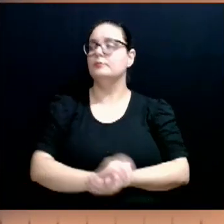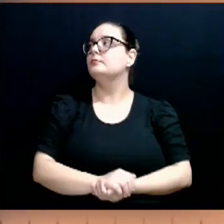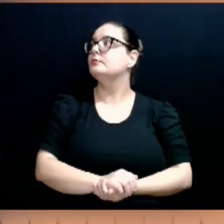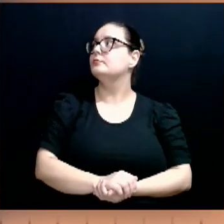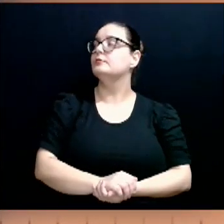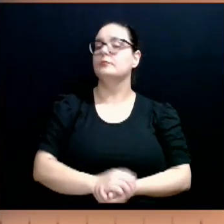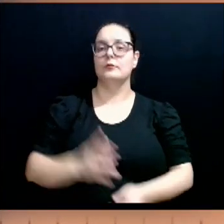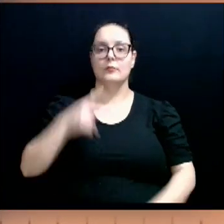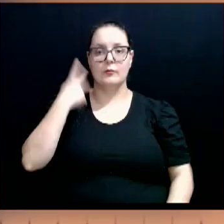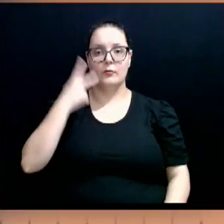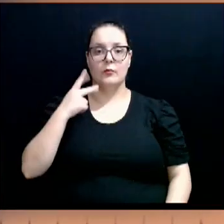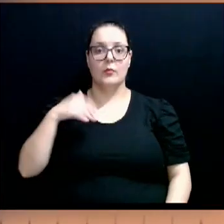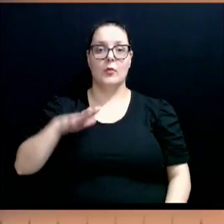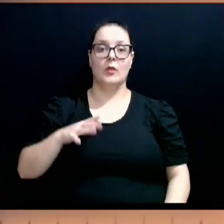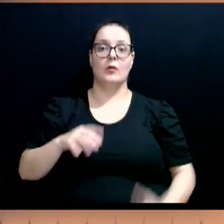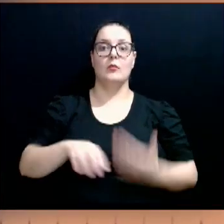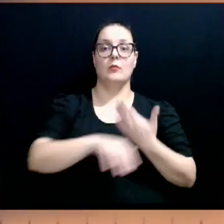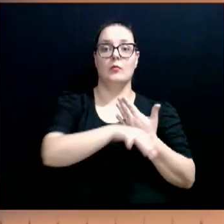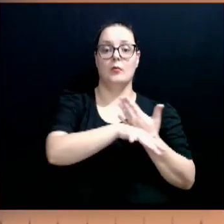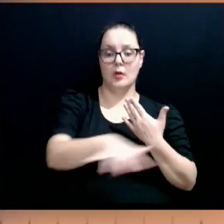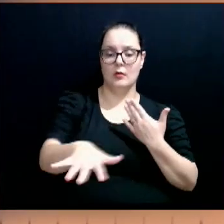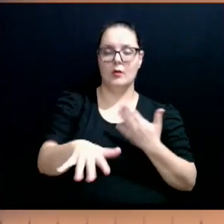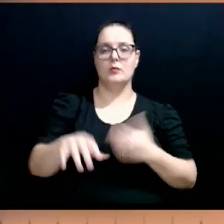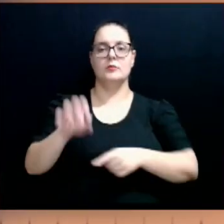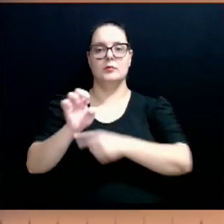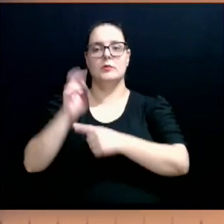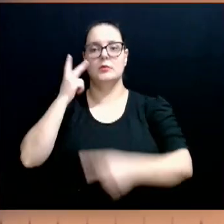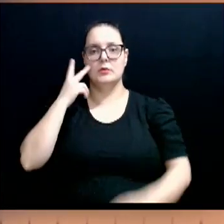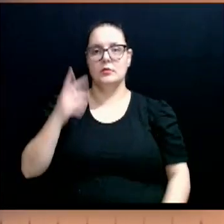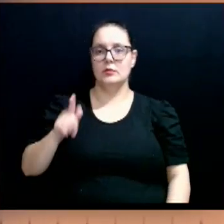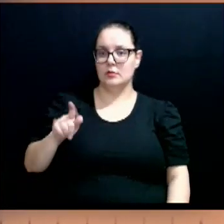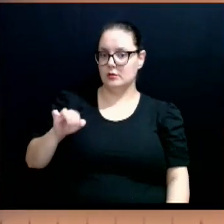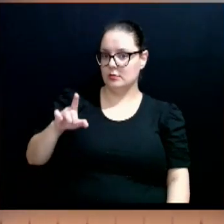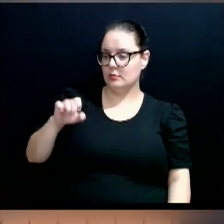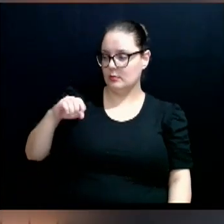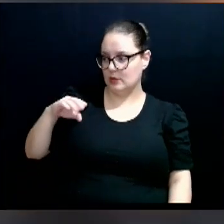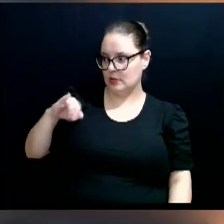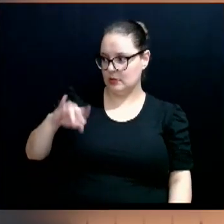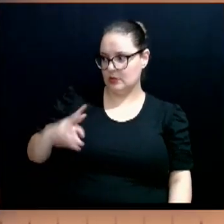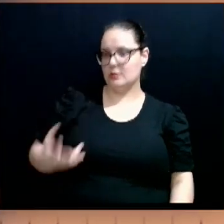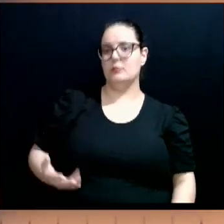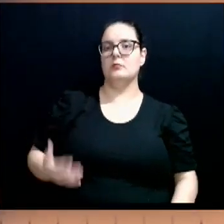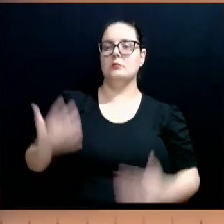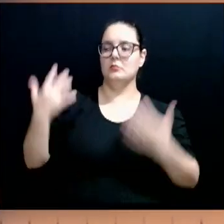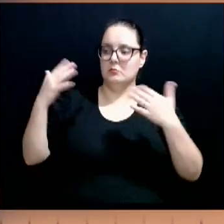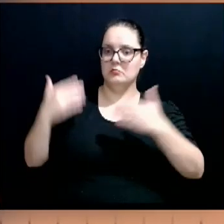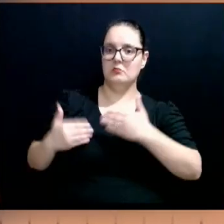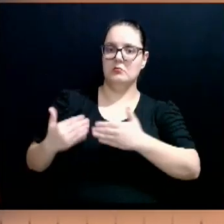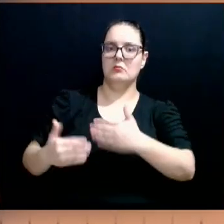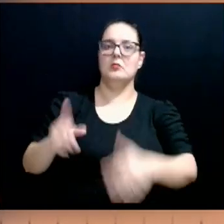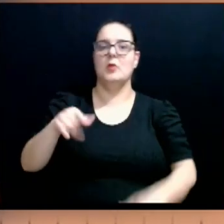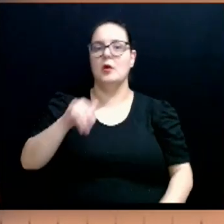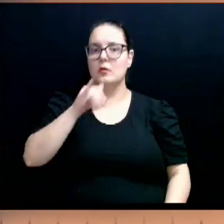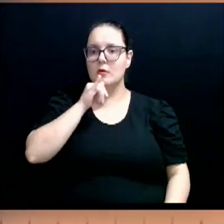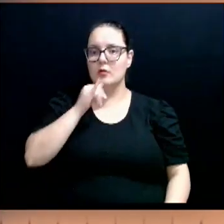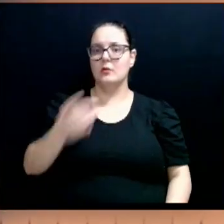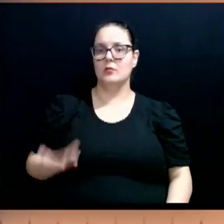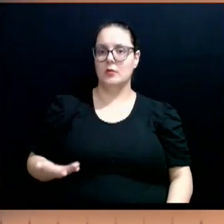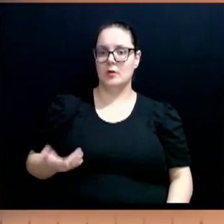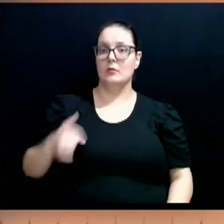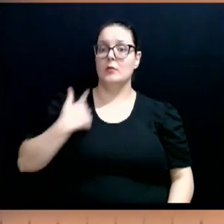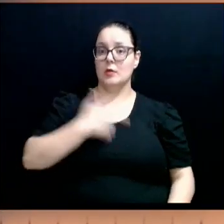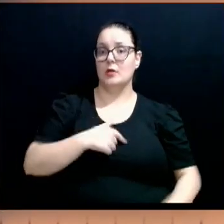mais influentes do estado de São Paulo. Então, Gilmar, parabéns por essa trajetória. Isso é um exemplo para que a gente possa